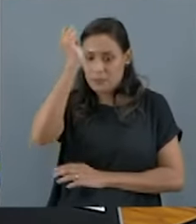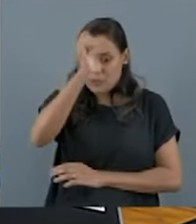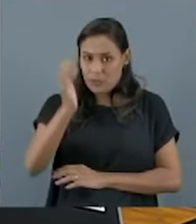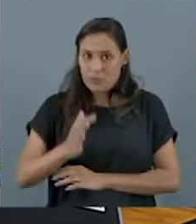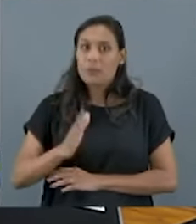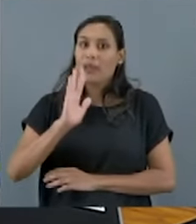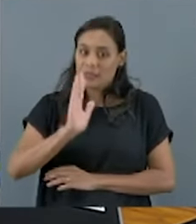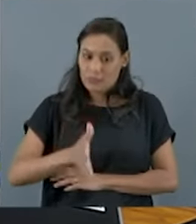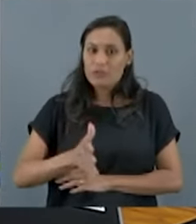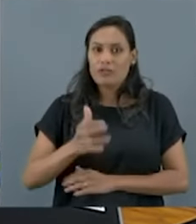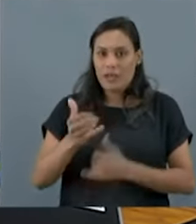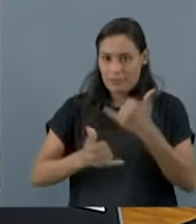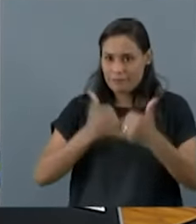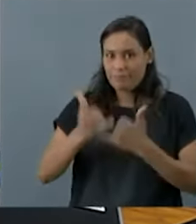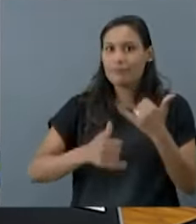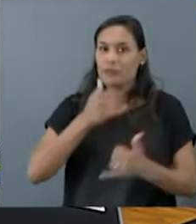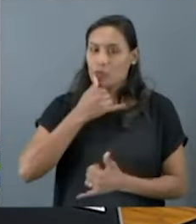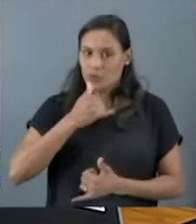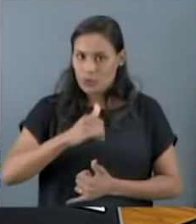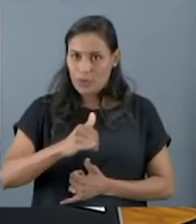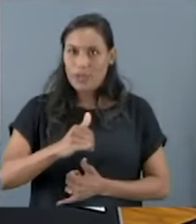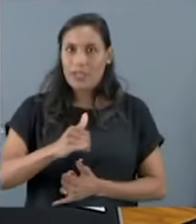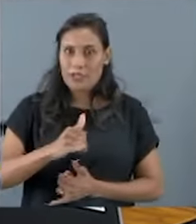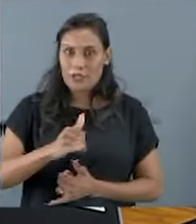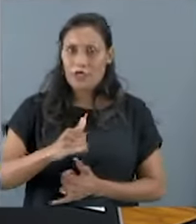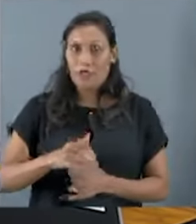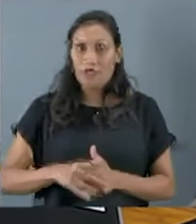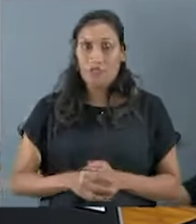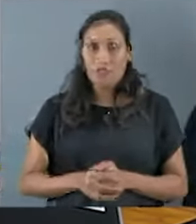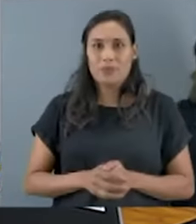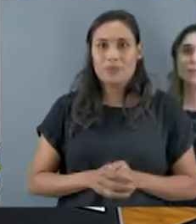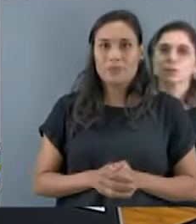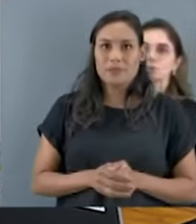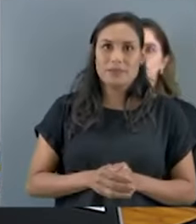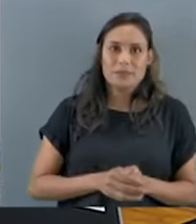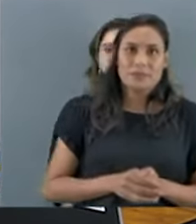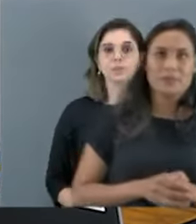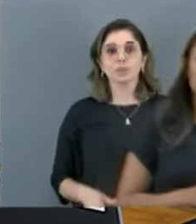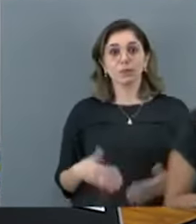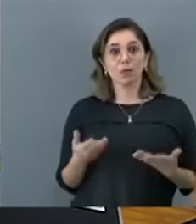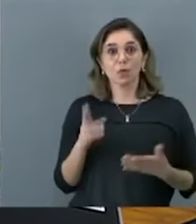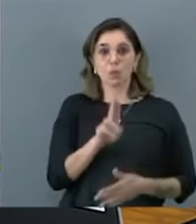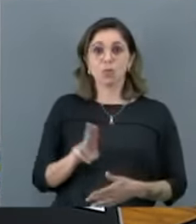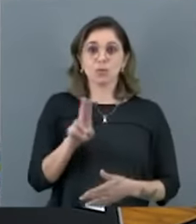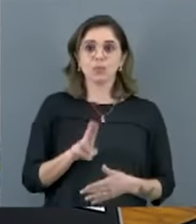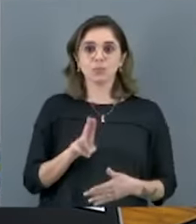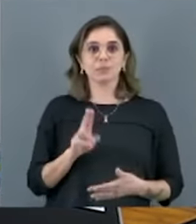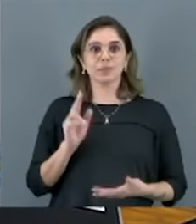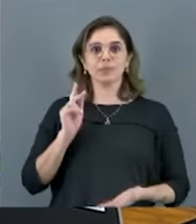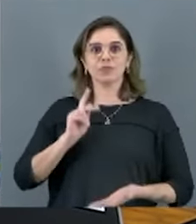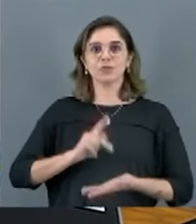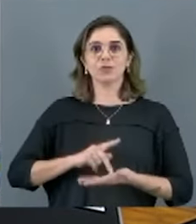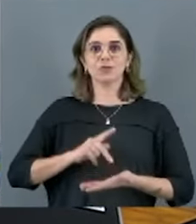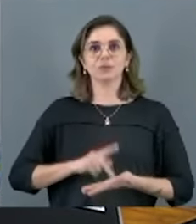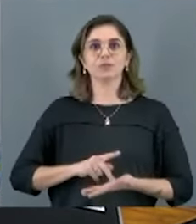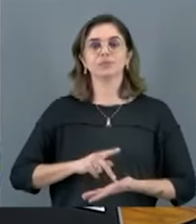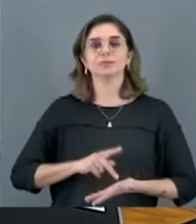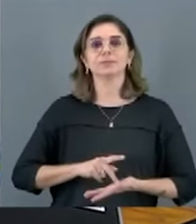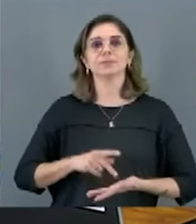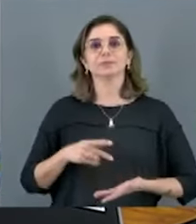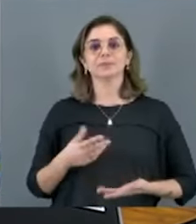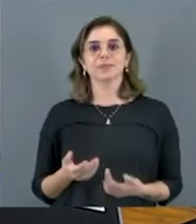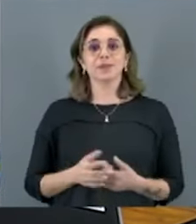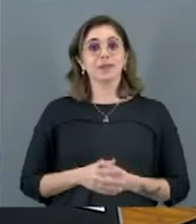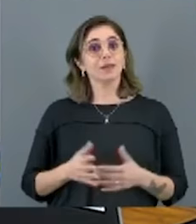então é uma modalidade muito consumida no nosso país. Estender os agradecimentos também para todas